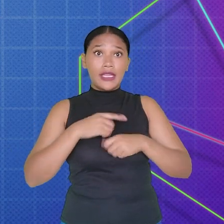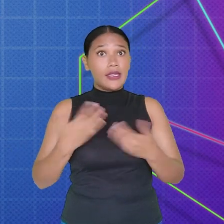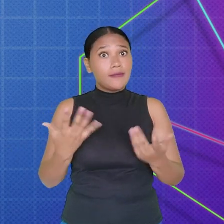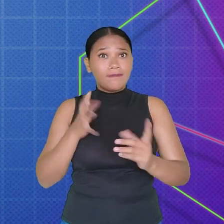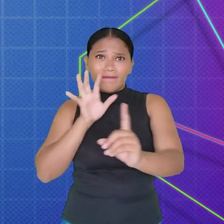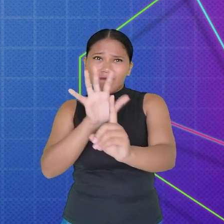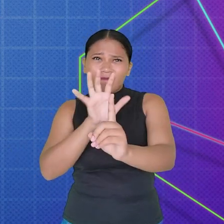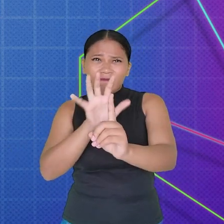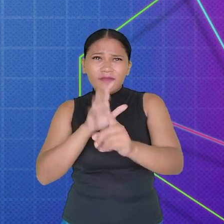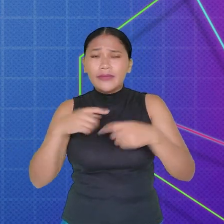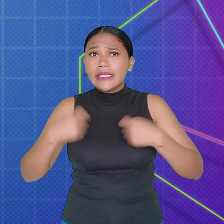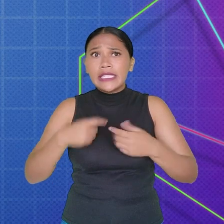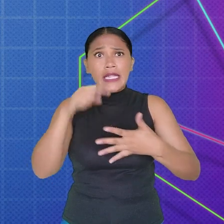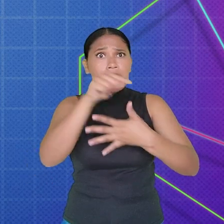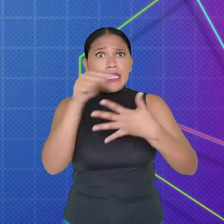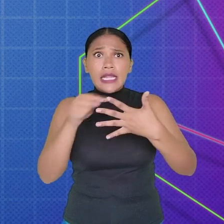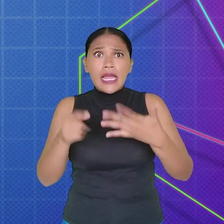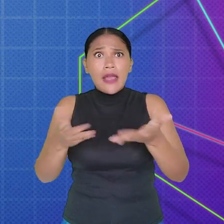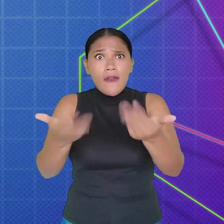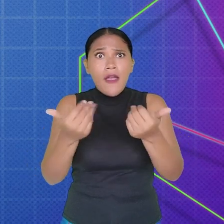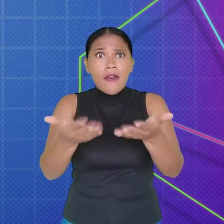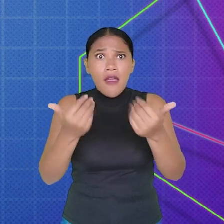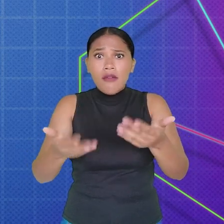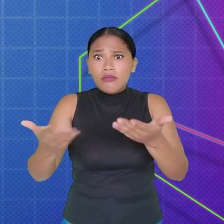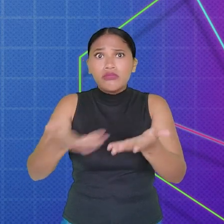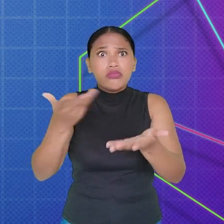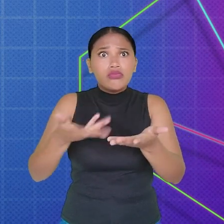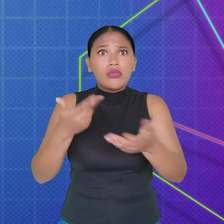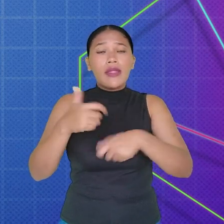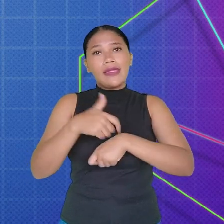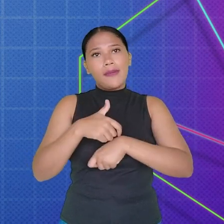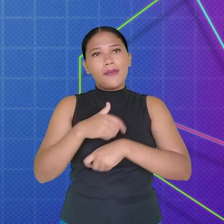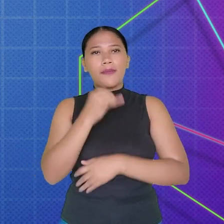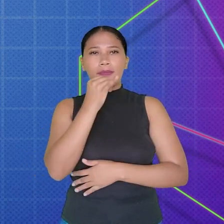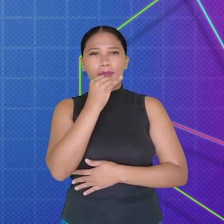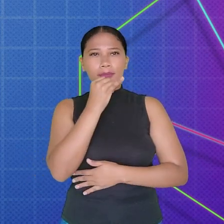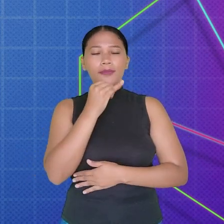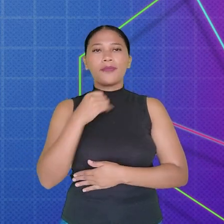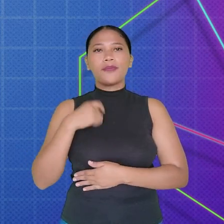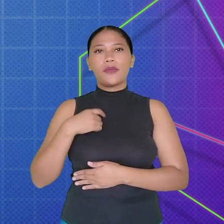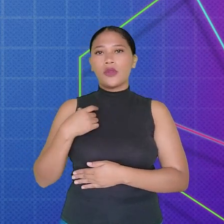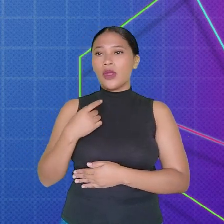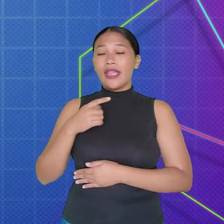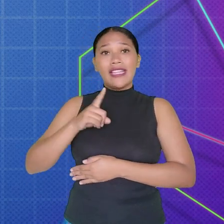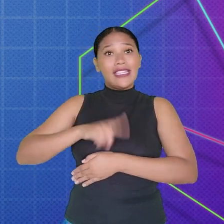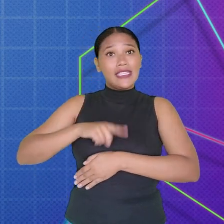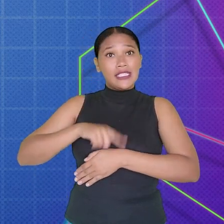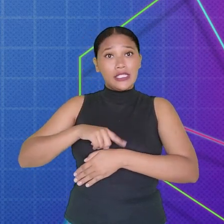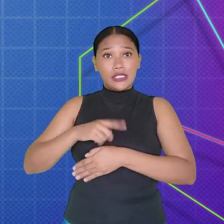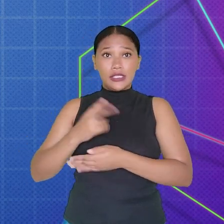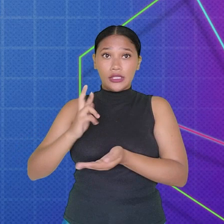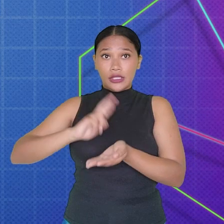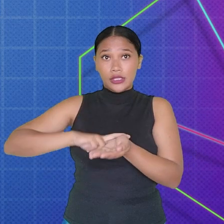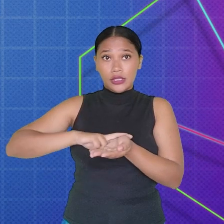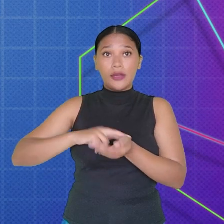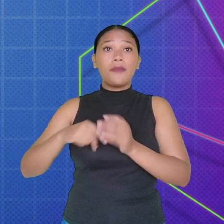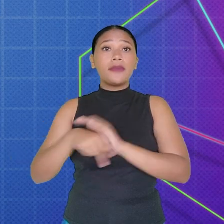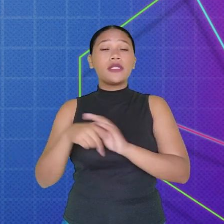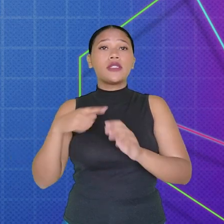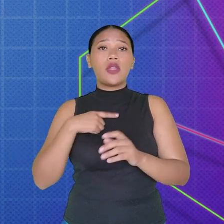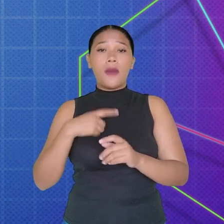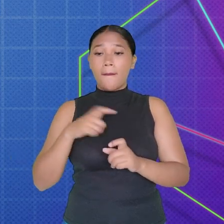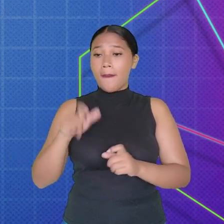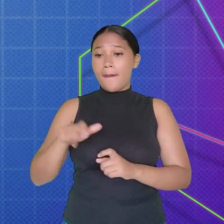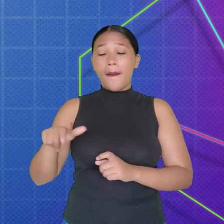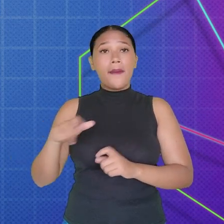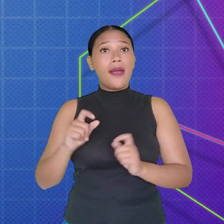exigem que o jogador execute uma série de ações em um determinado tempo. Por exemplo, em um jogo de ritmo, o jogador deve pressionar as